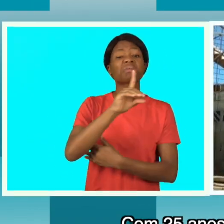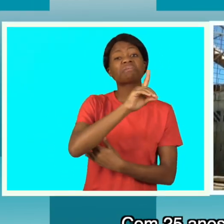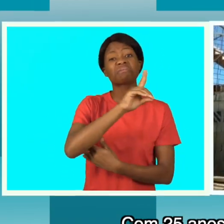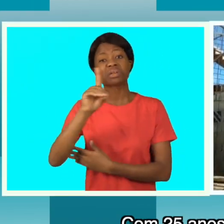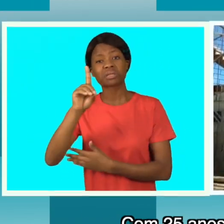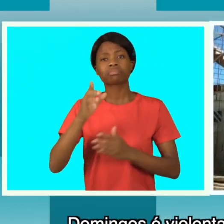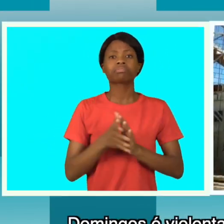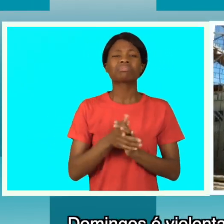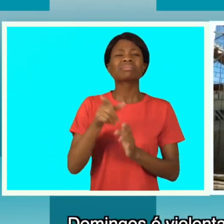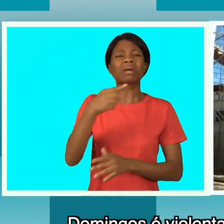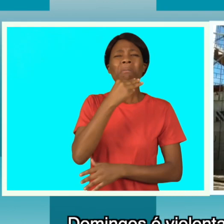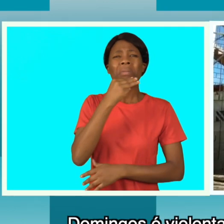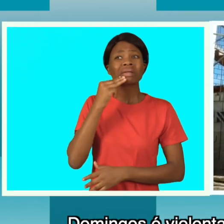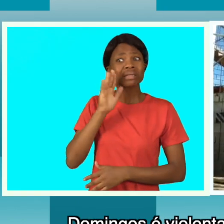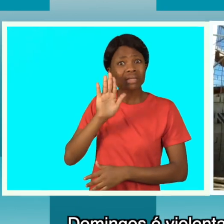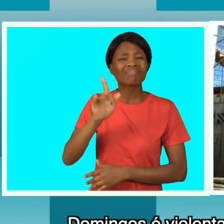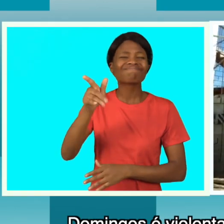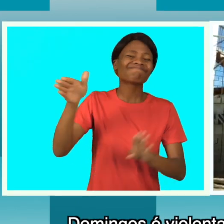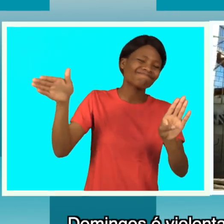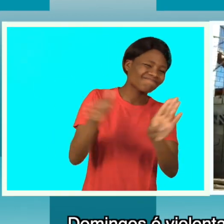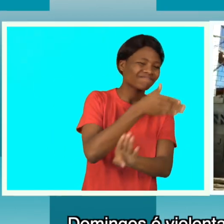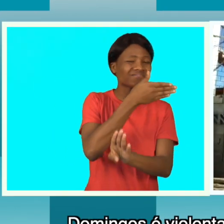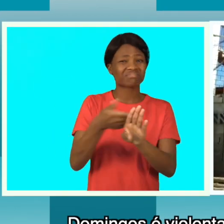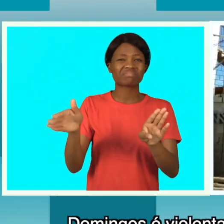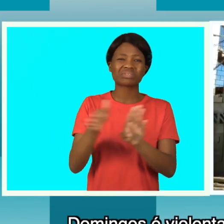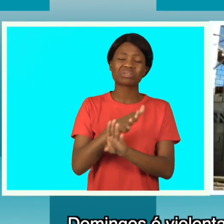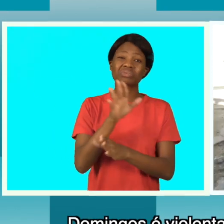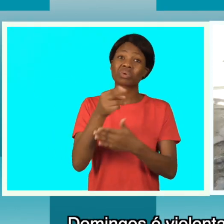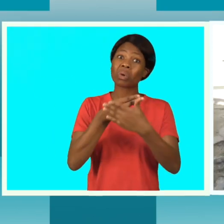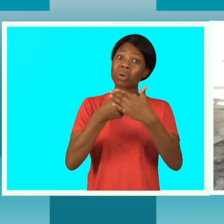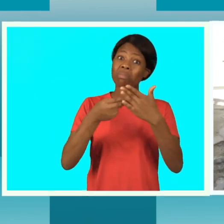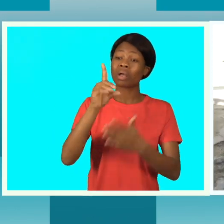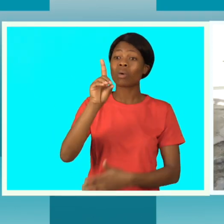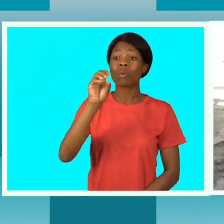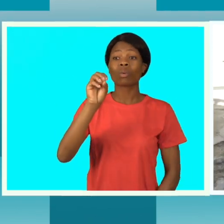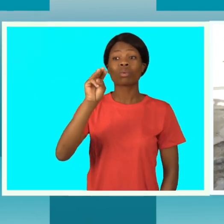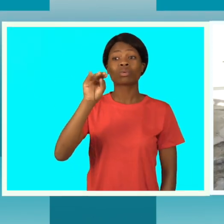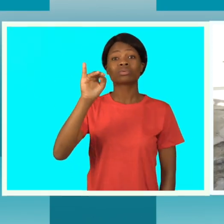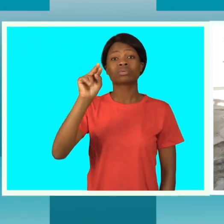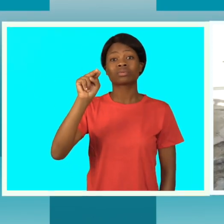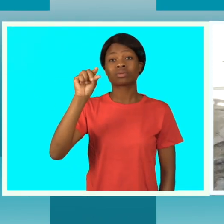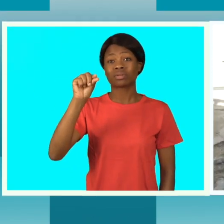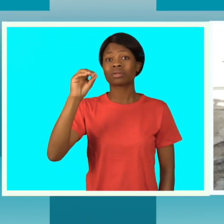físico-motora domingos é violentado pela própria madrasta